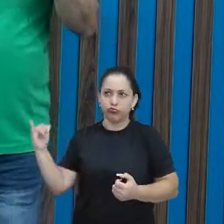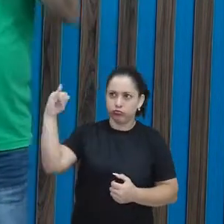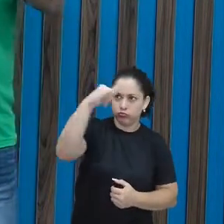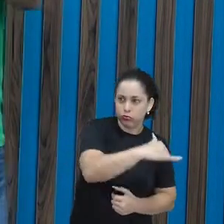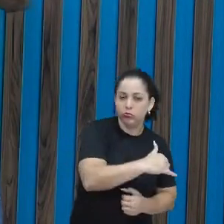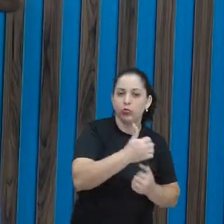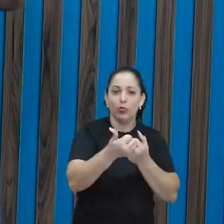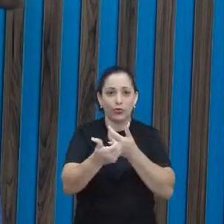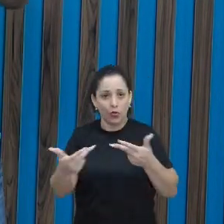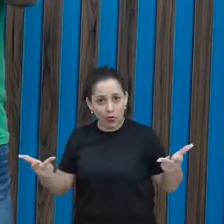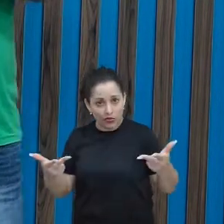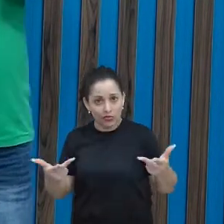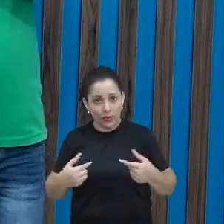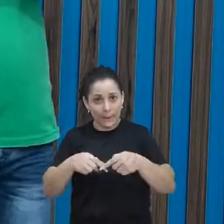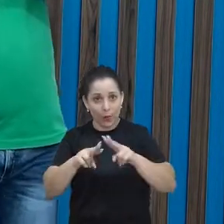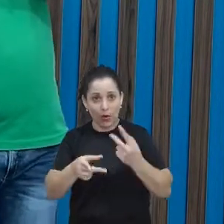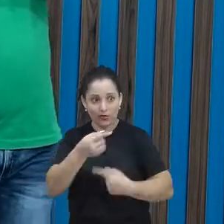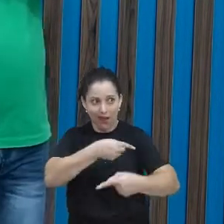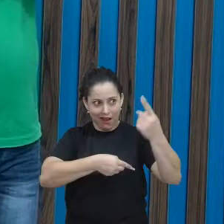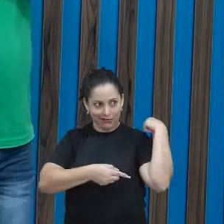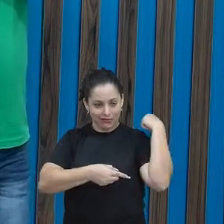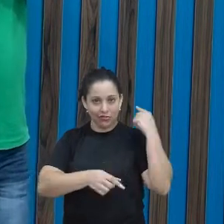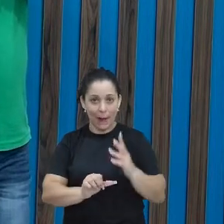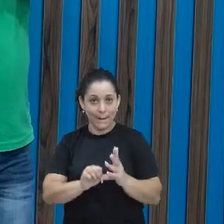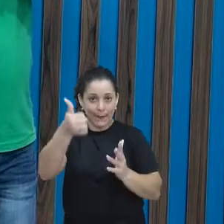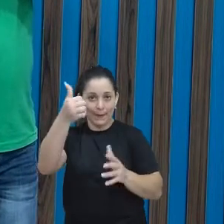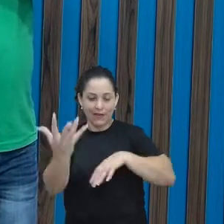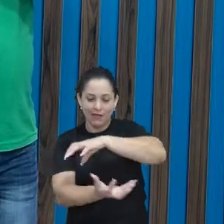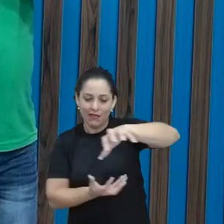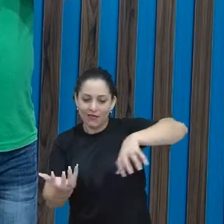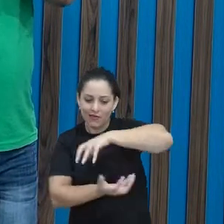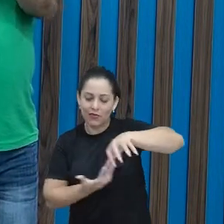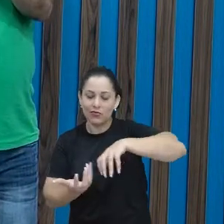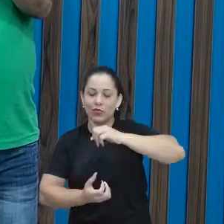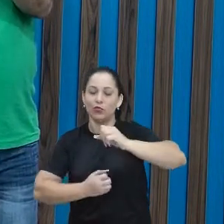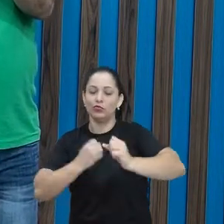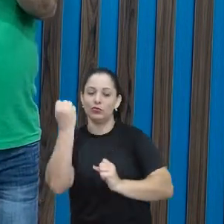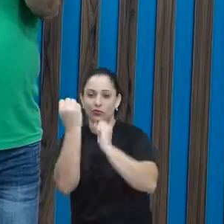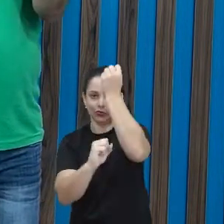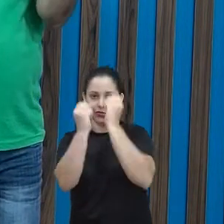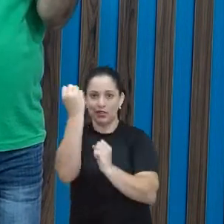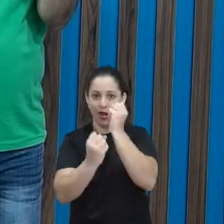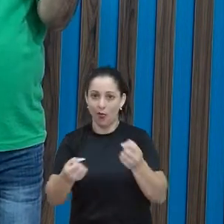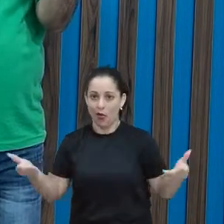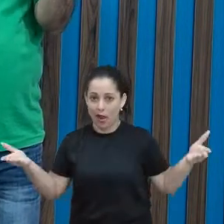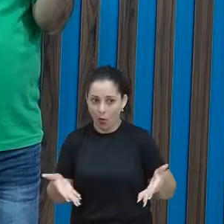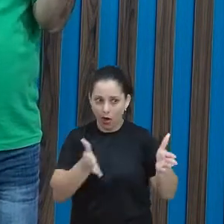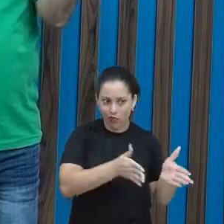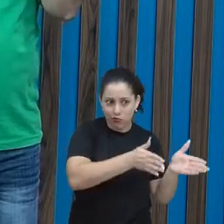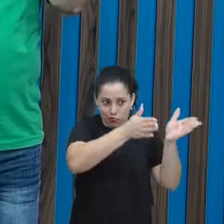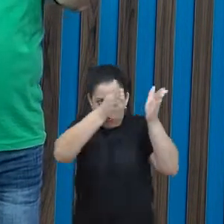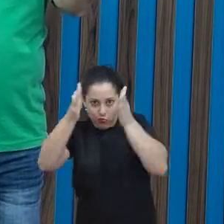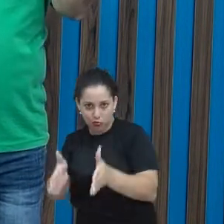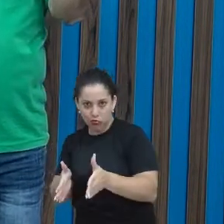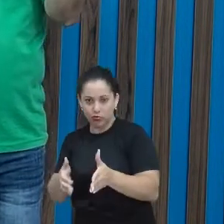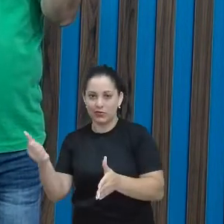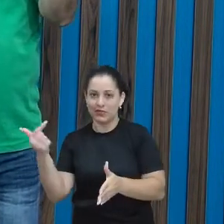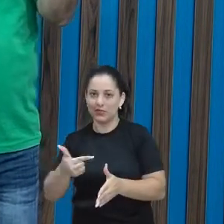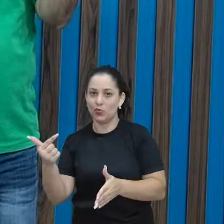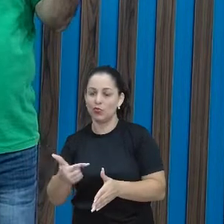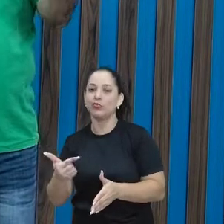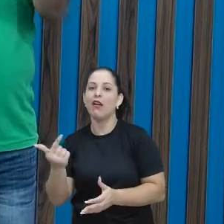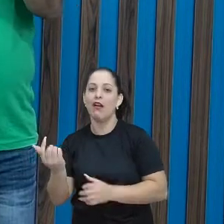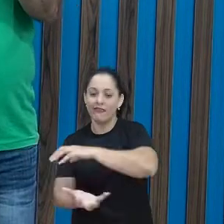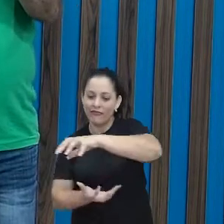consequência da primeira Revolução Industrial. Então, na segunda Revolução Industrial, que a gente vai ter a associação aí das indústrias, né, com os